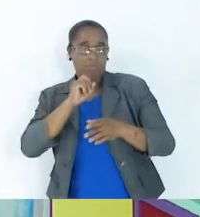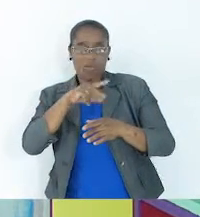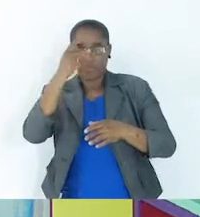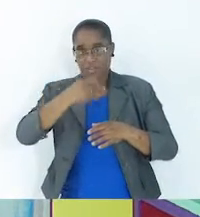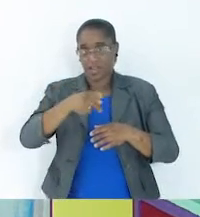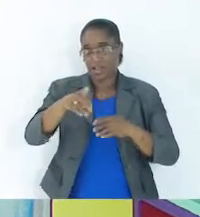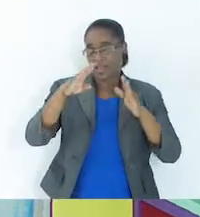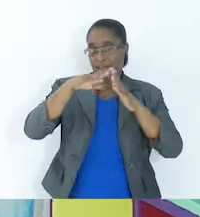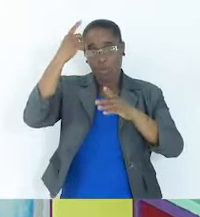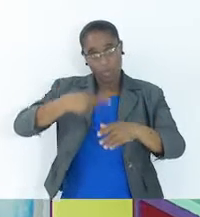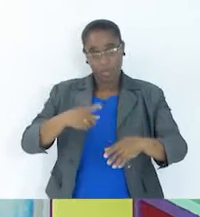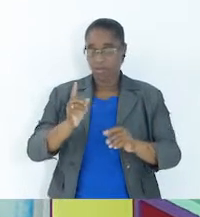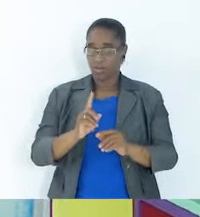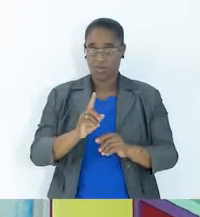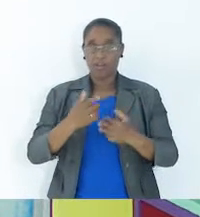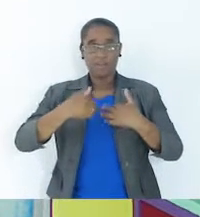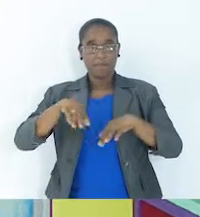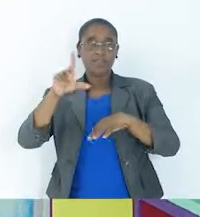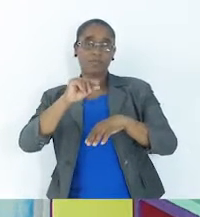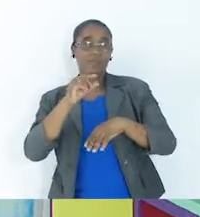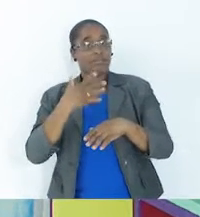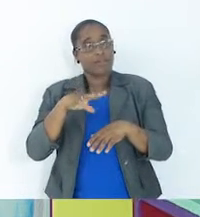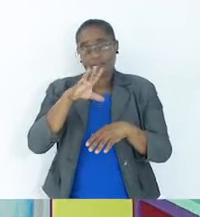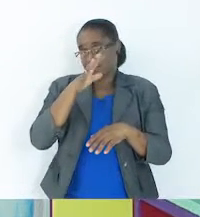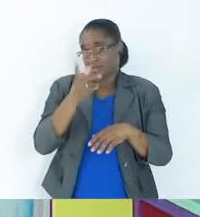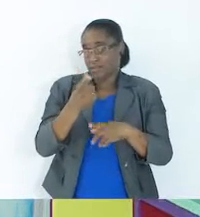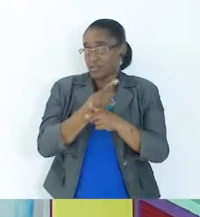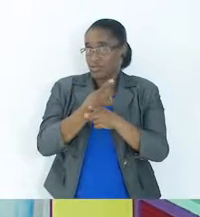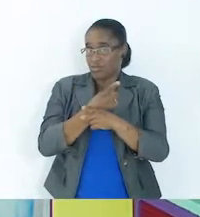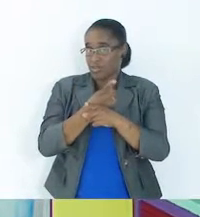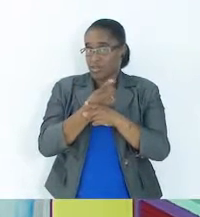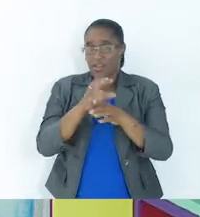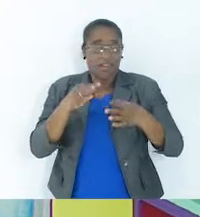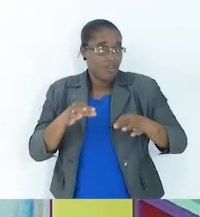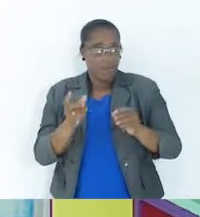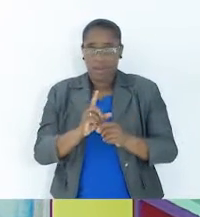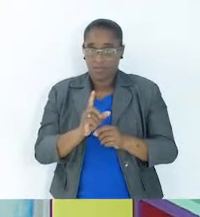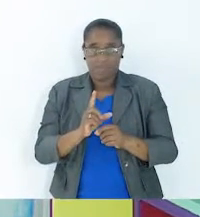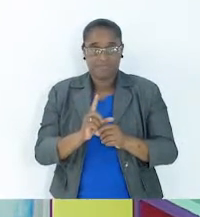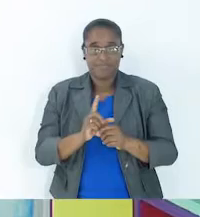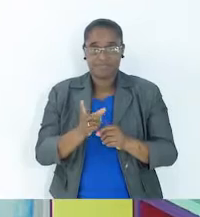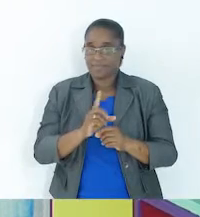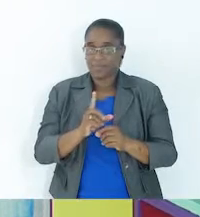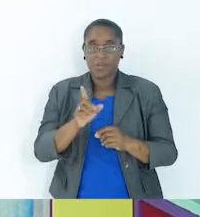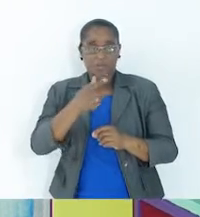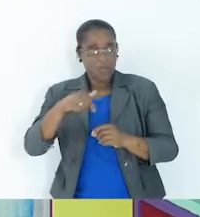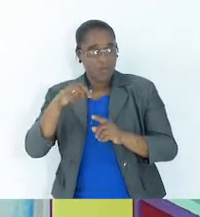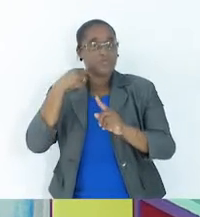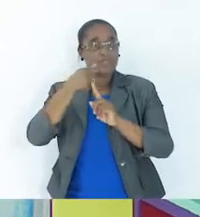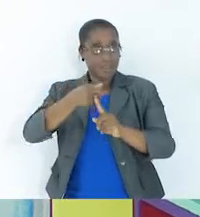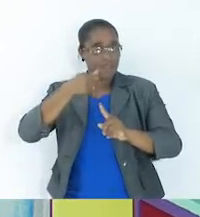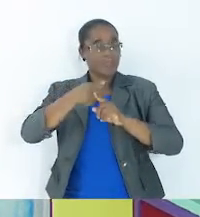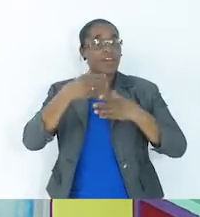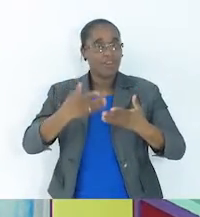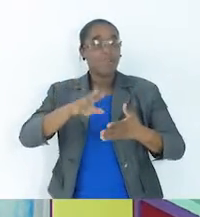lá em casa obrigatoriamente, mas também não quer dizer que as coisas já ficaram leves. Não. Nosso desafio agora